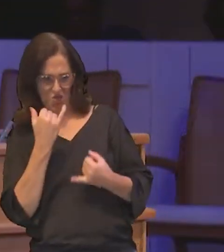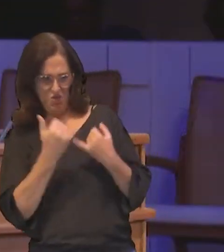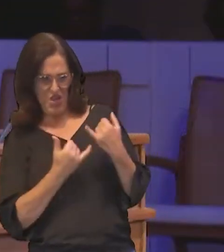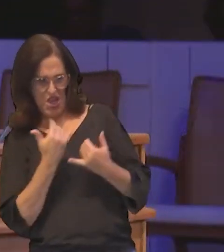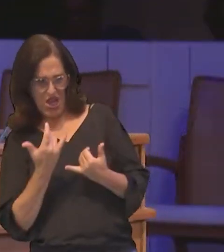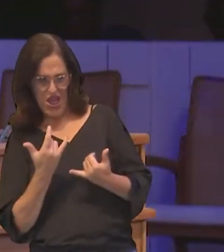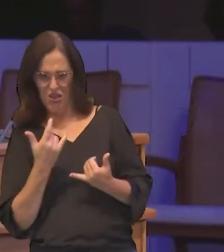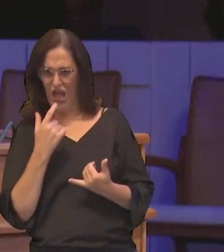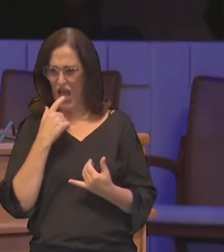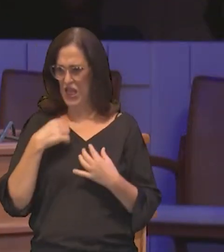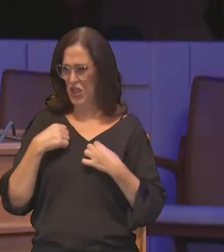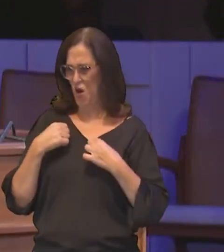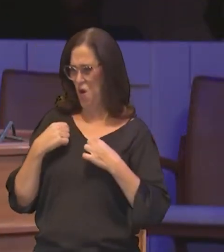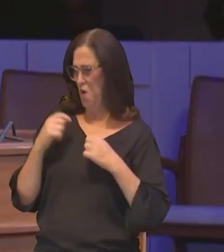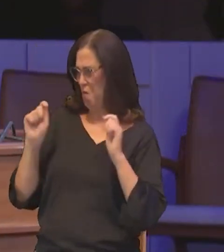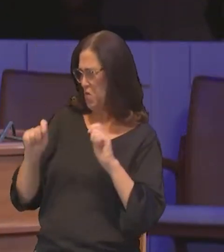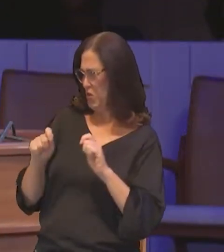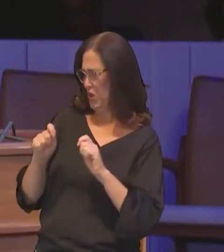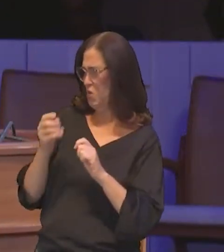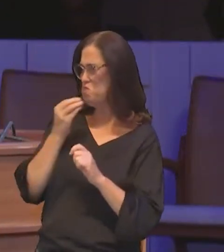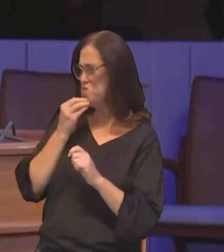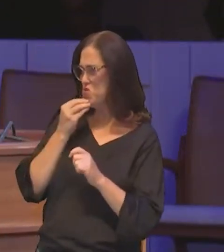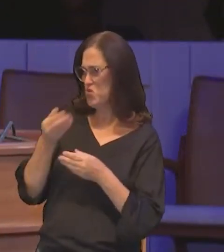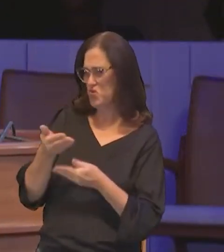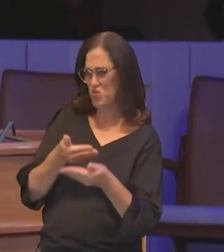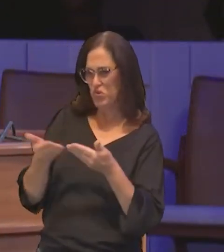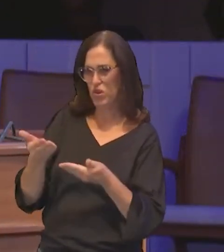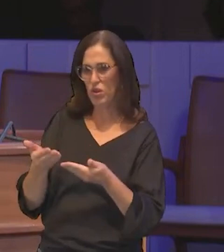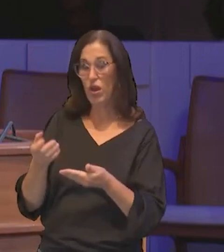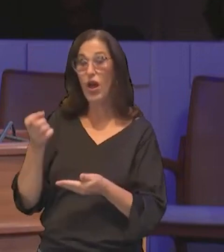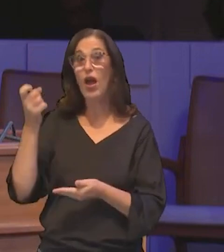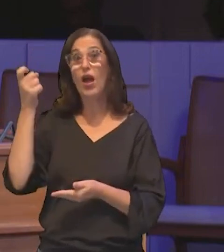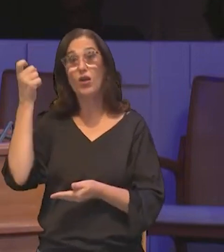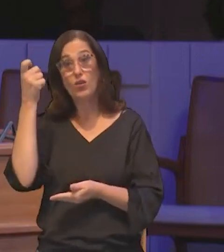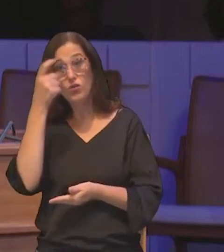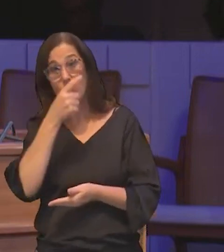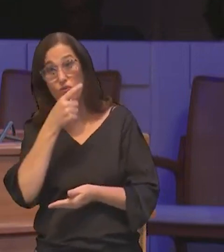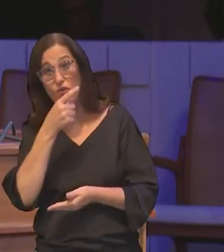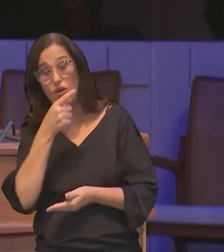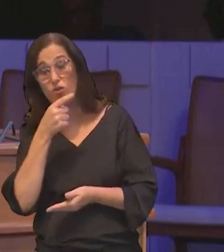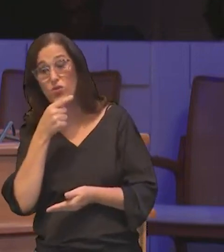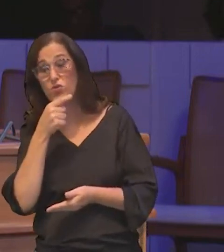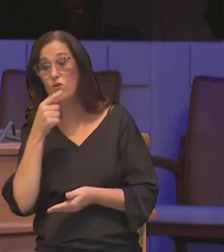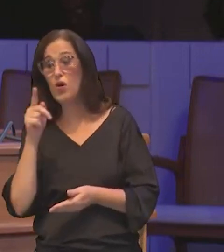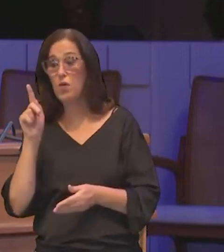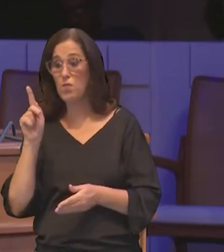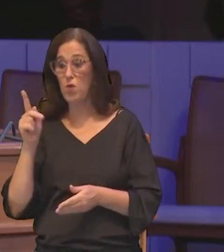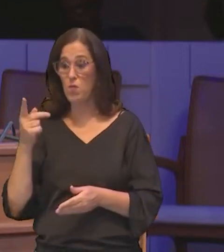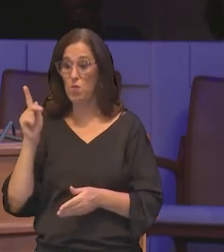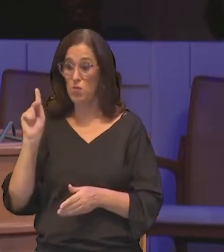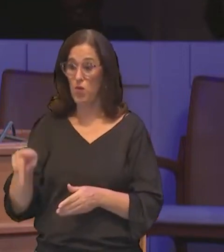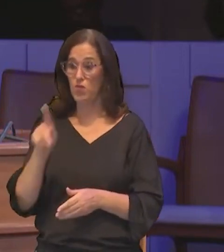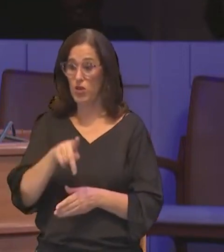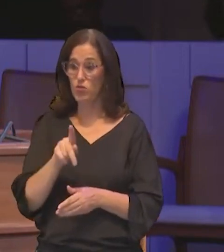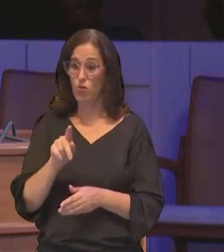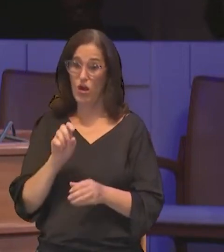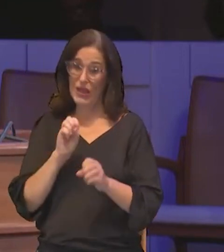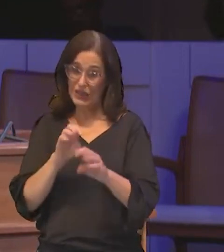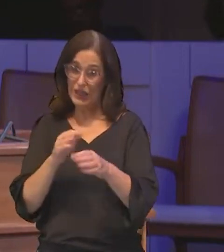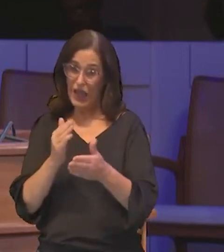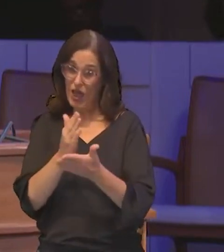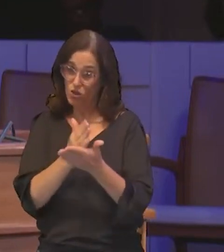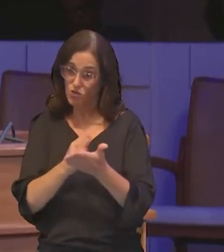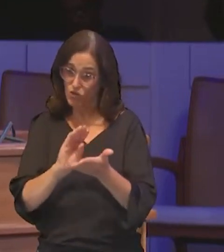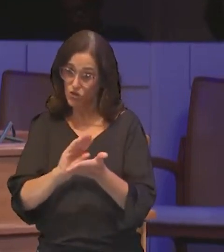roupas, inveja daquilo que poderia dividir com o outro, e é um trabalho difícil para o professor ensinar a criança a dividir. Mas